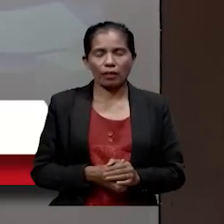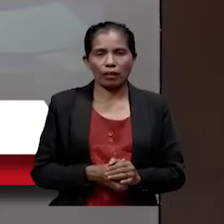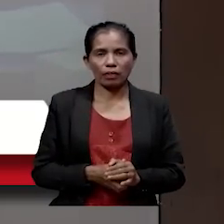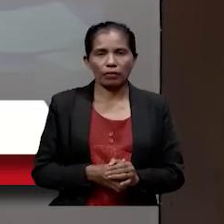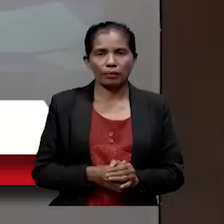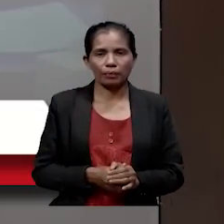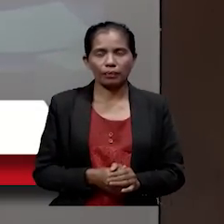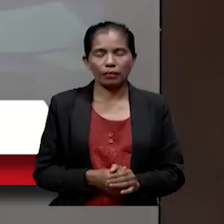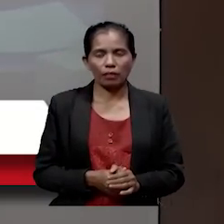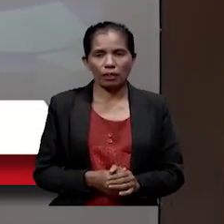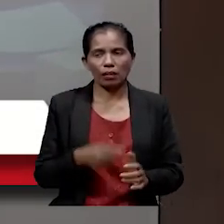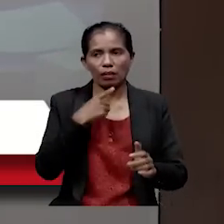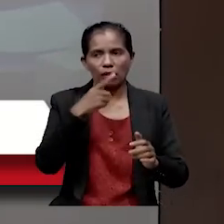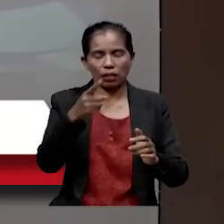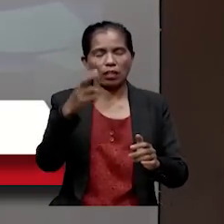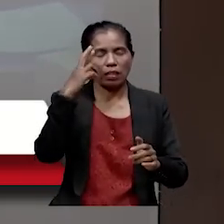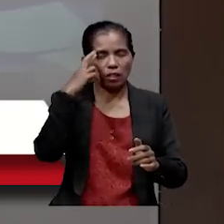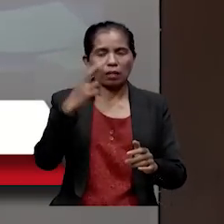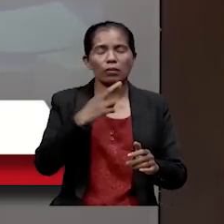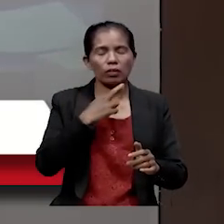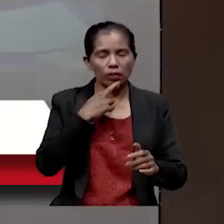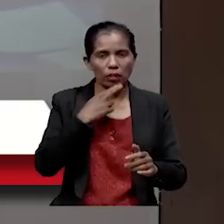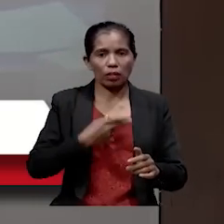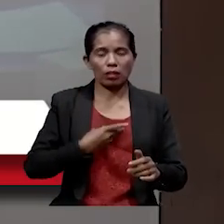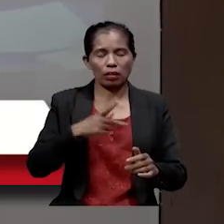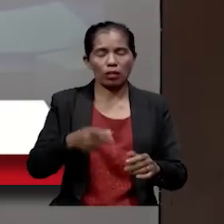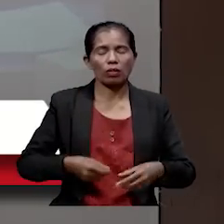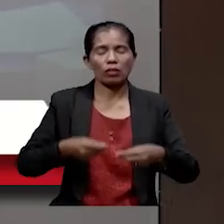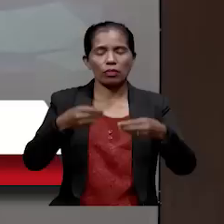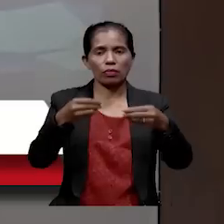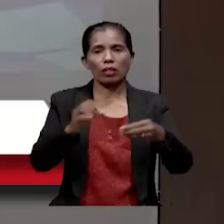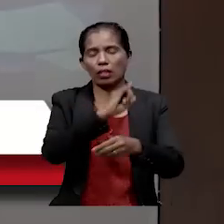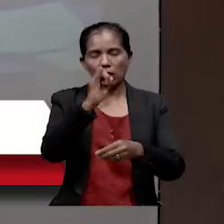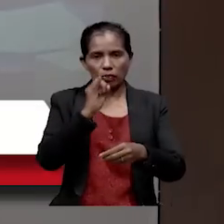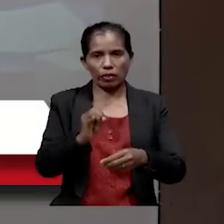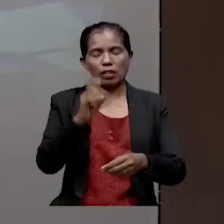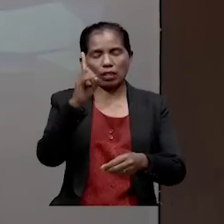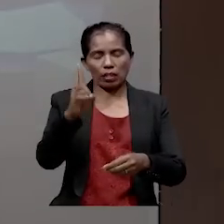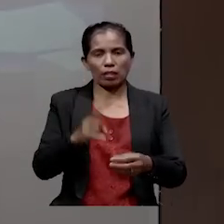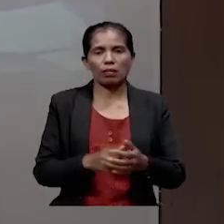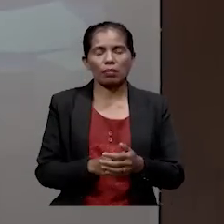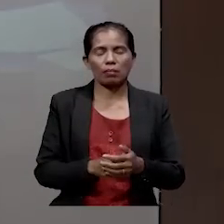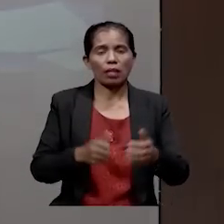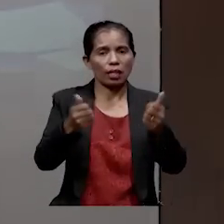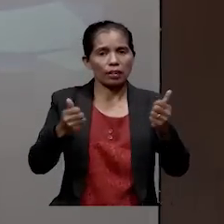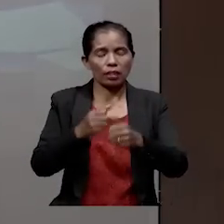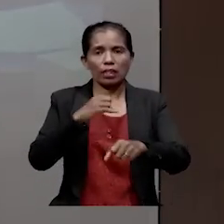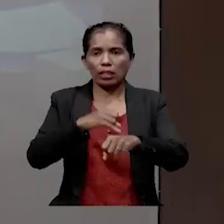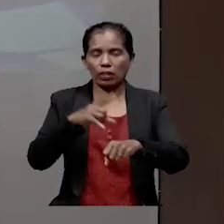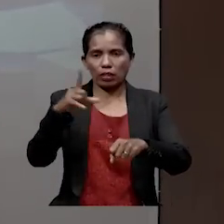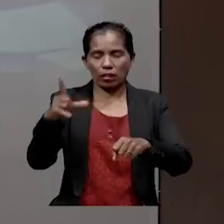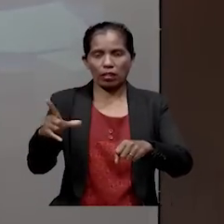República José Manuel Ramos Horta, quando era fo entrevista ida ba agência internacional